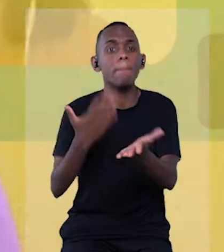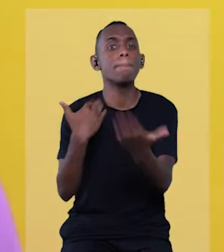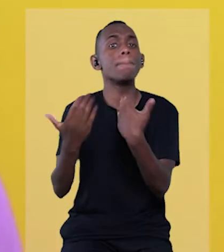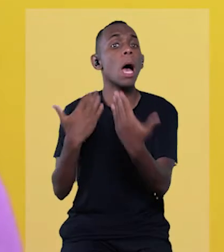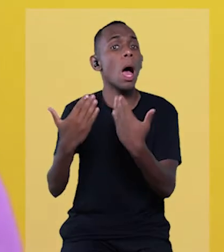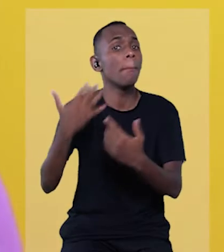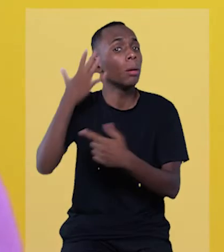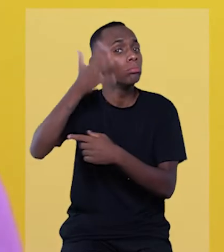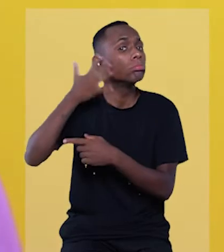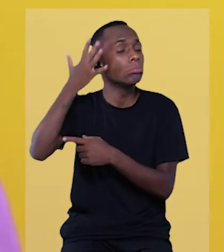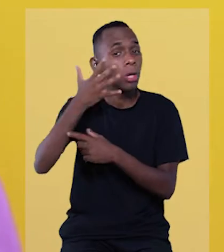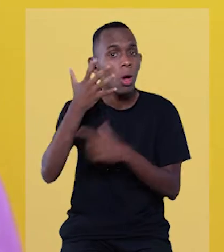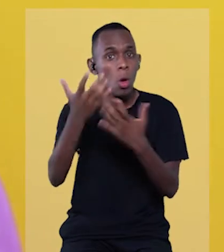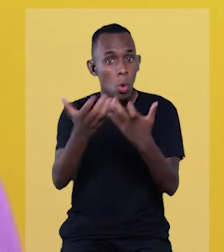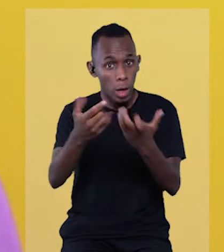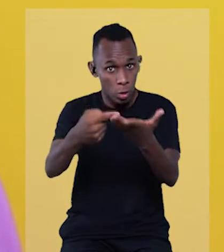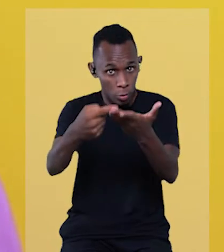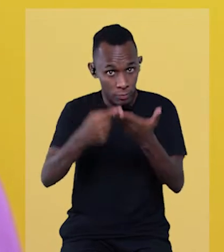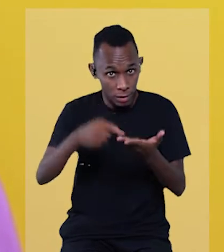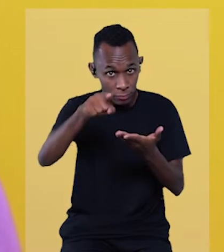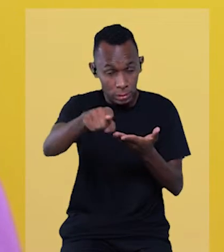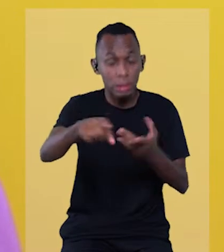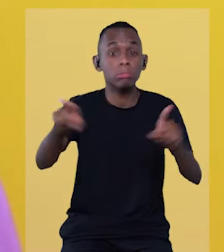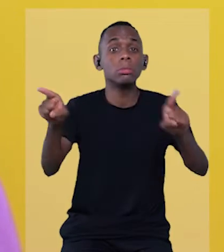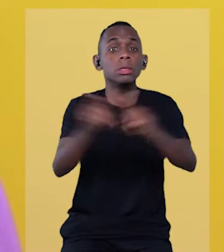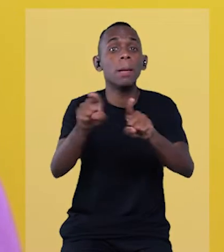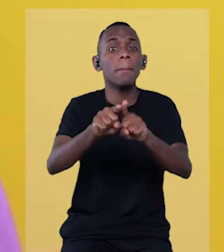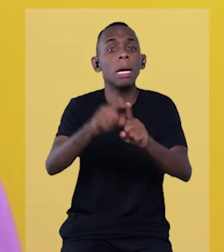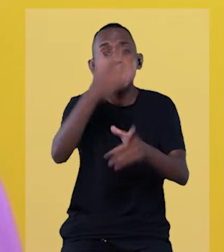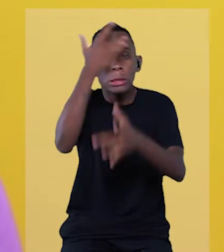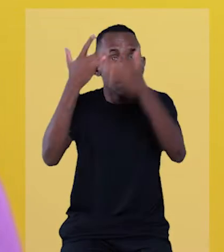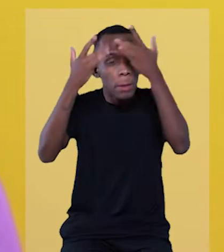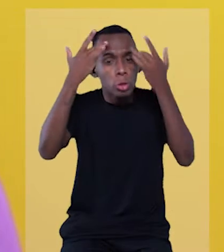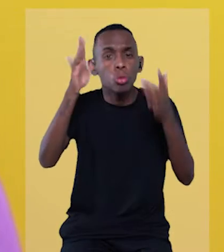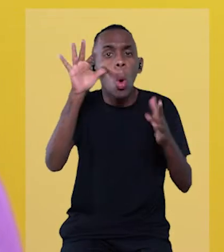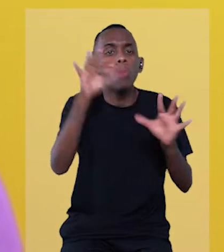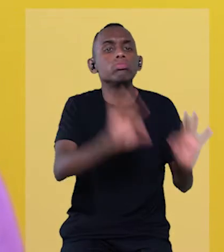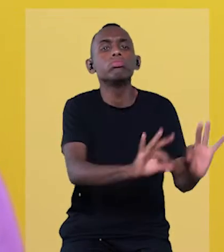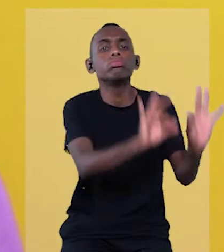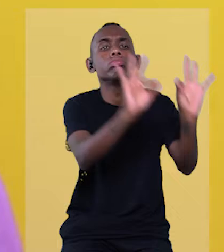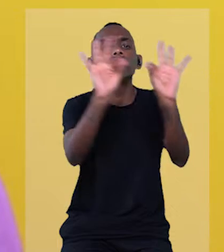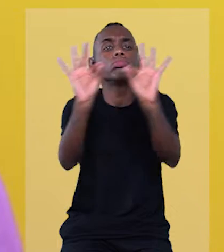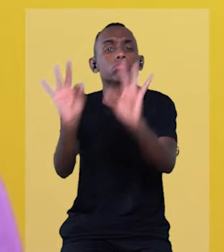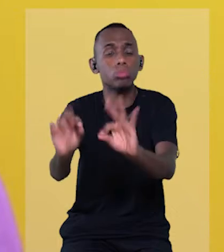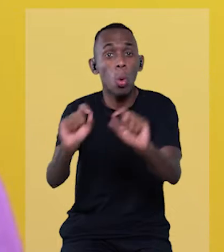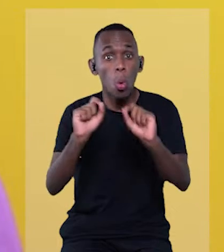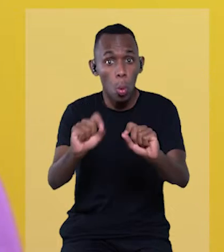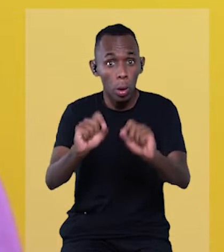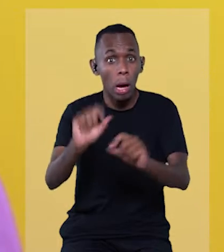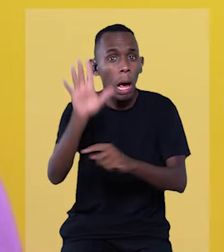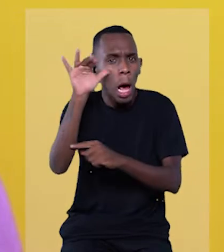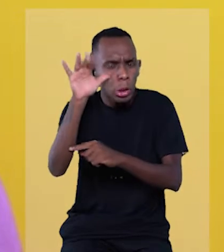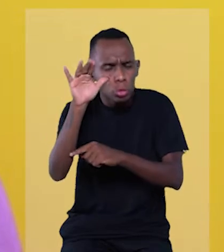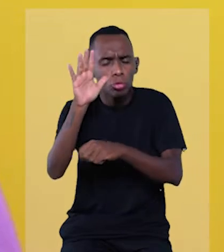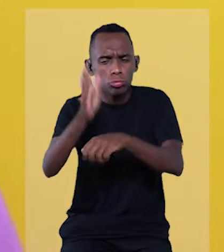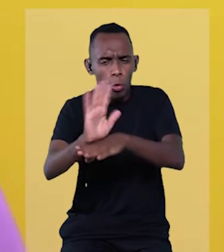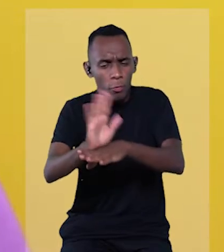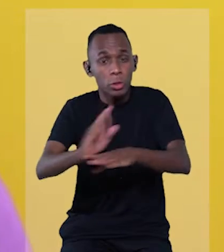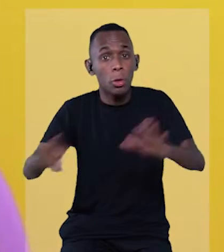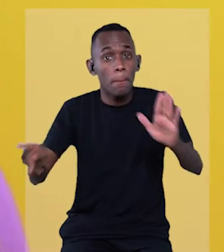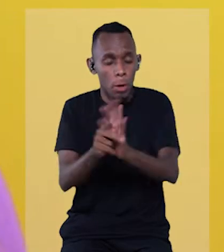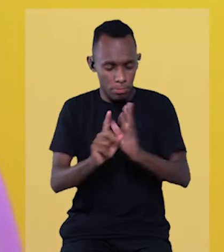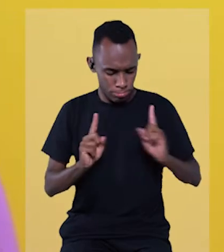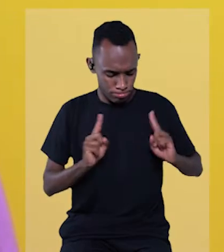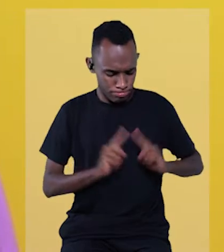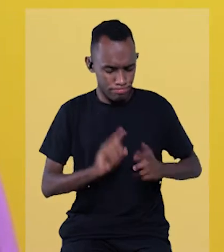nosso papo, eu quero te convidar e convidar a quem está conosco nos assistindo para ver o vídeo institucional da Gerdau, que é